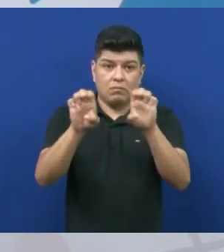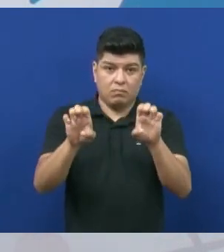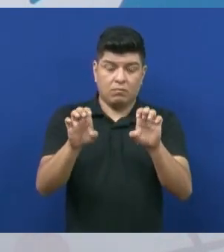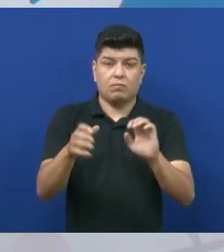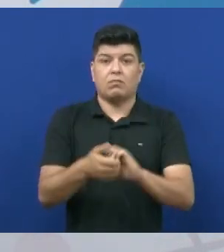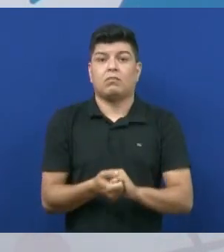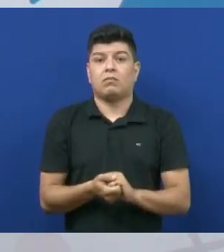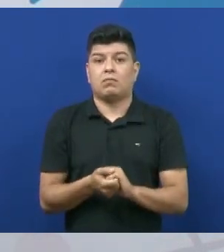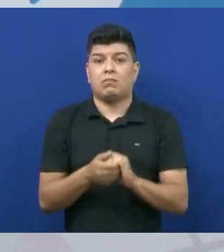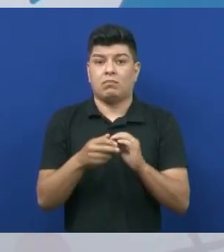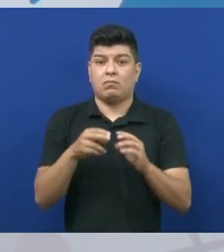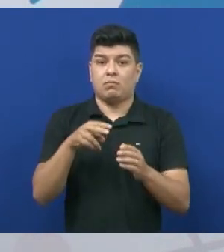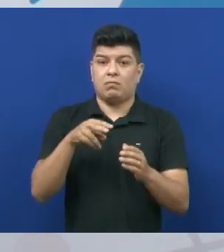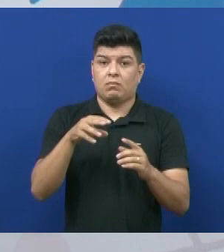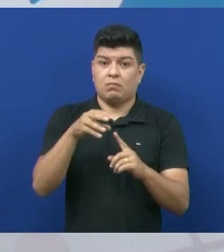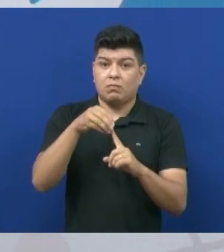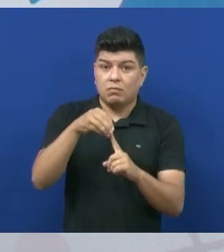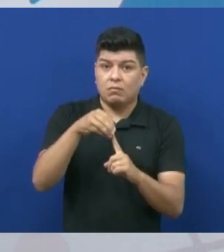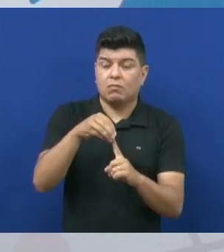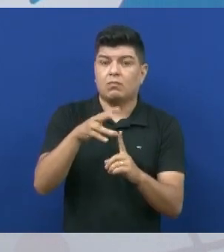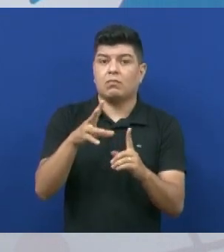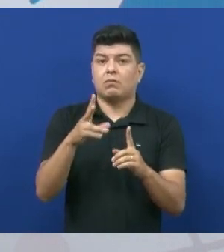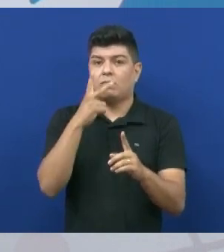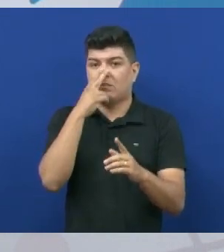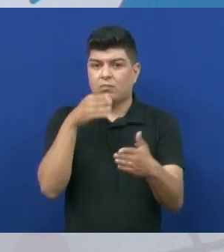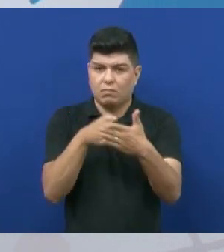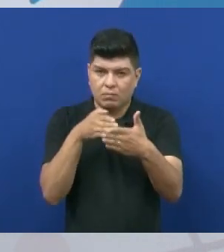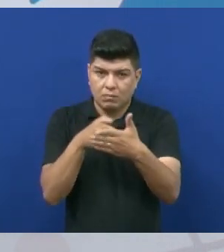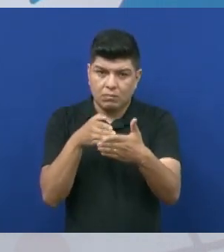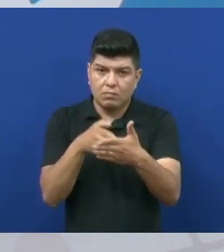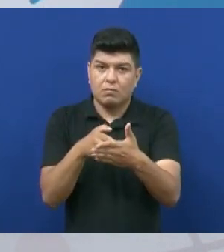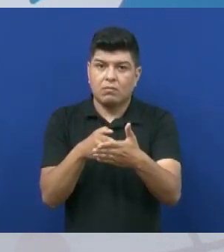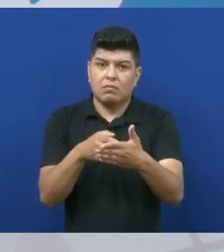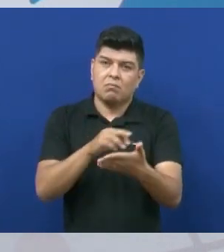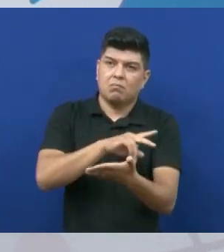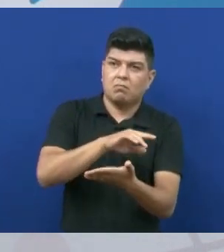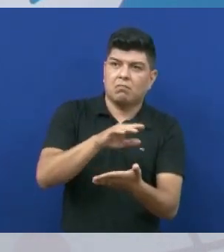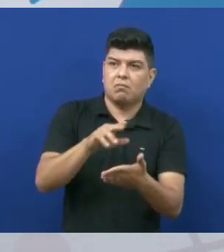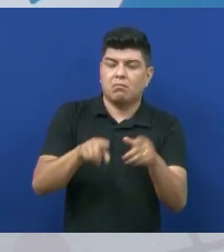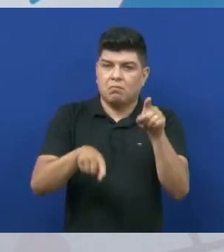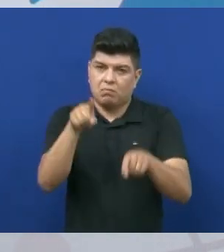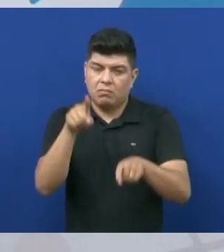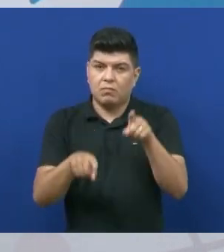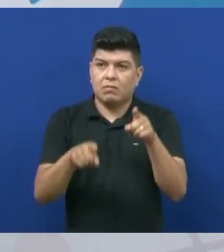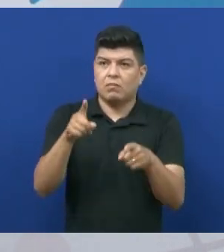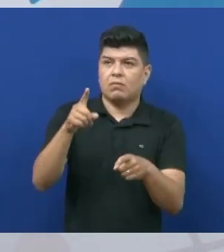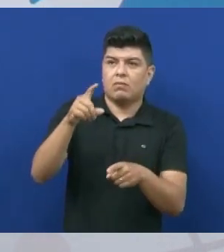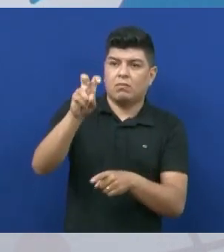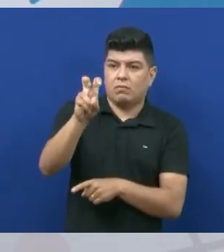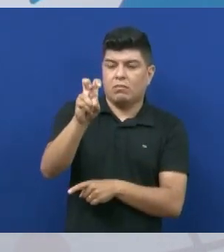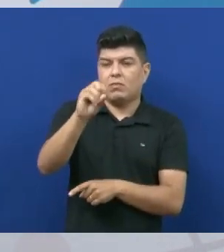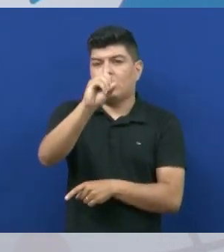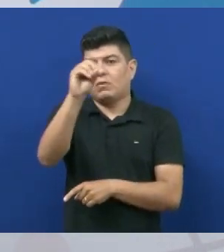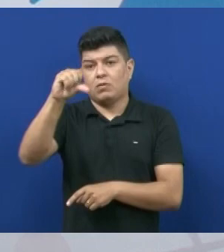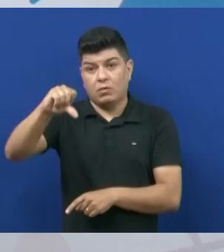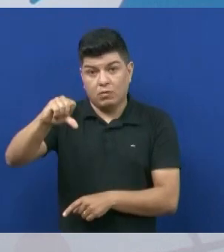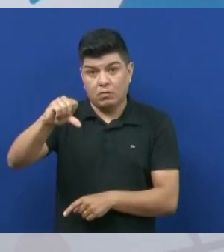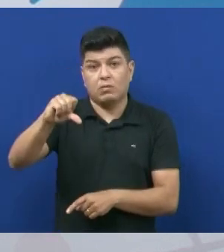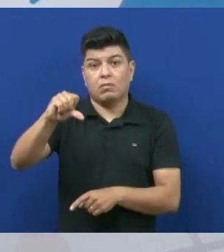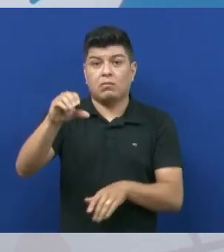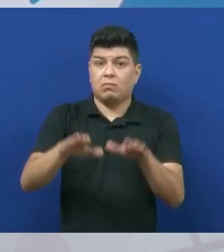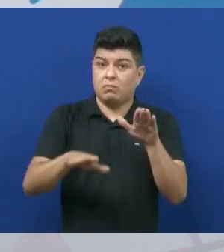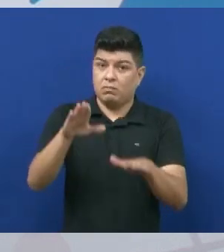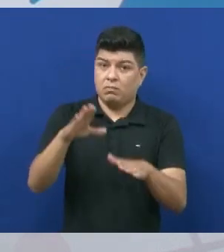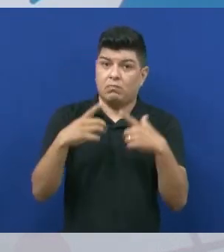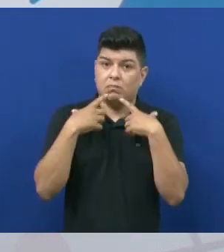física e fixa. Eles são limitados. Eles variam entre 5 e 9 tipologias, dependendo